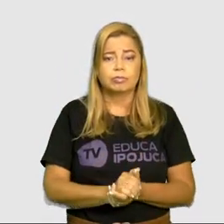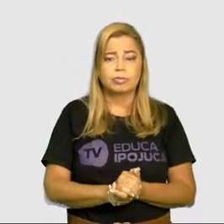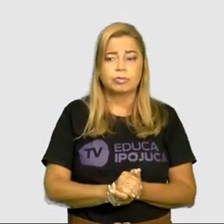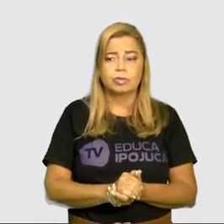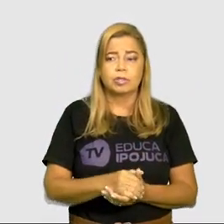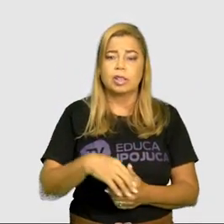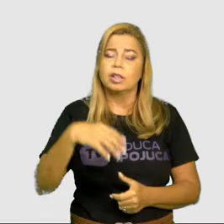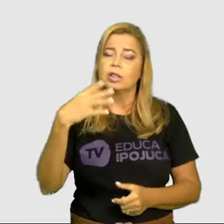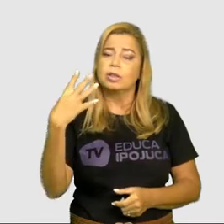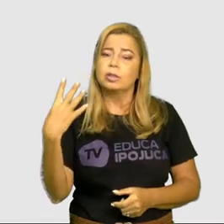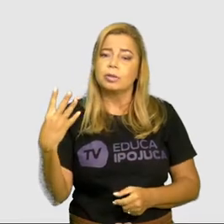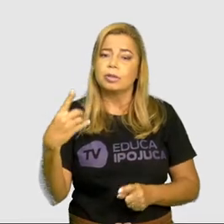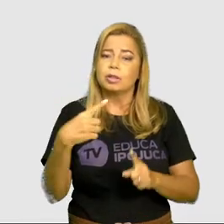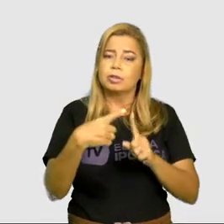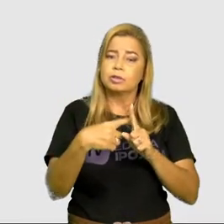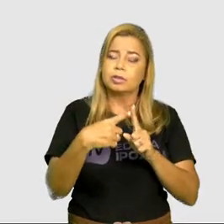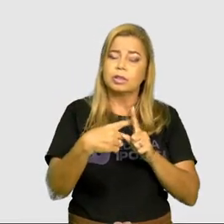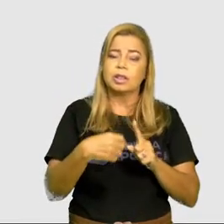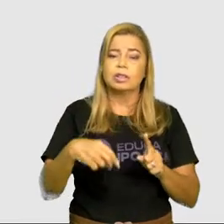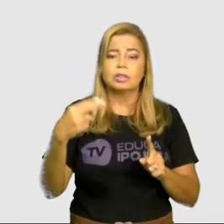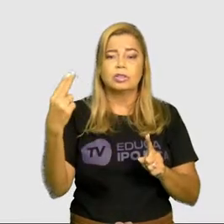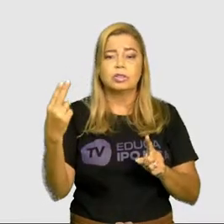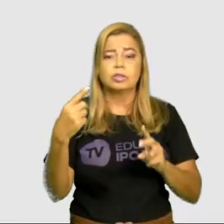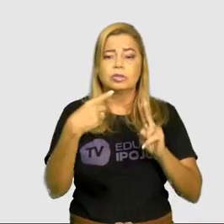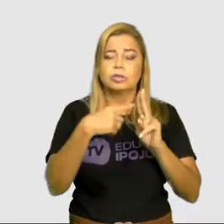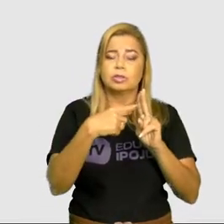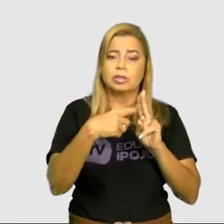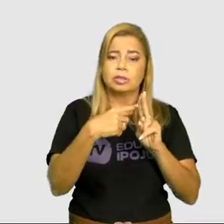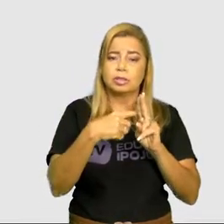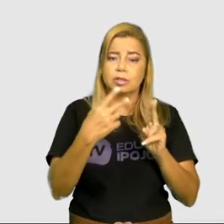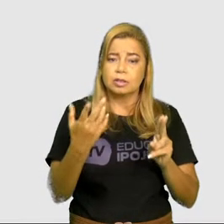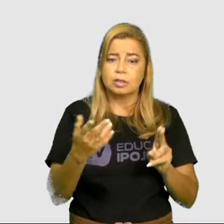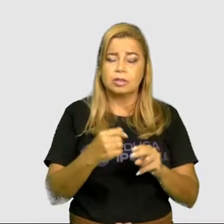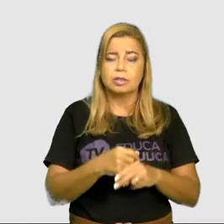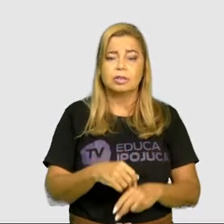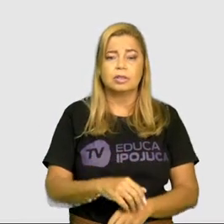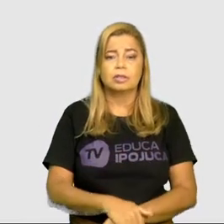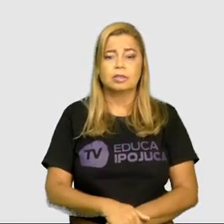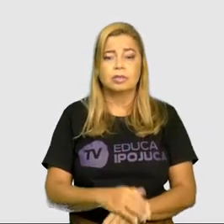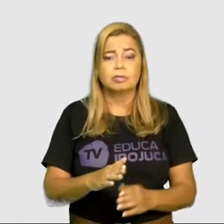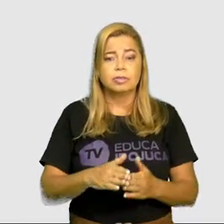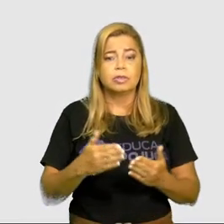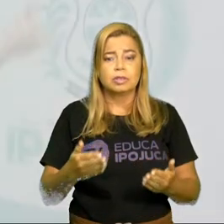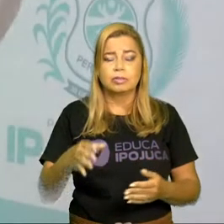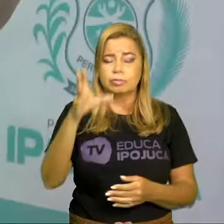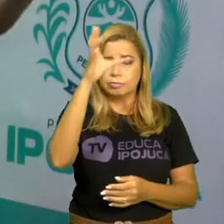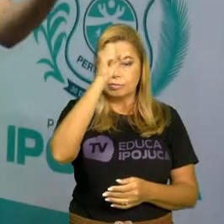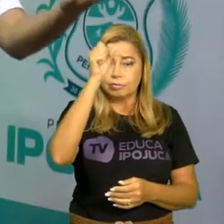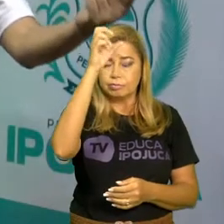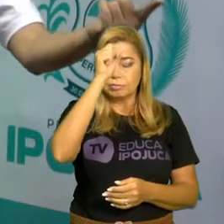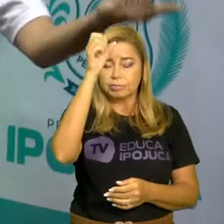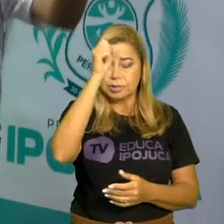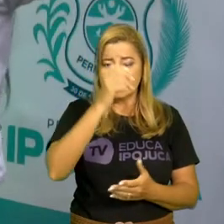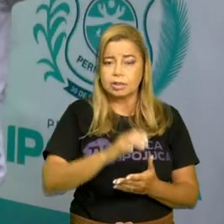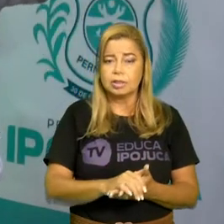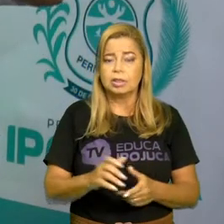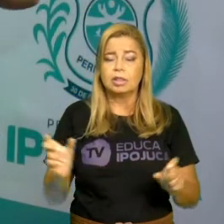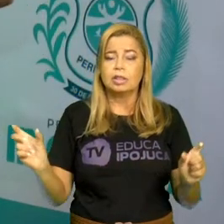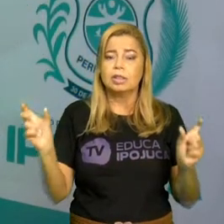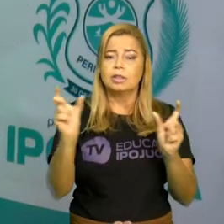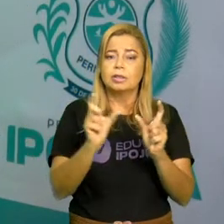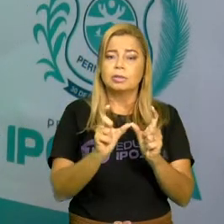quatro midades duas dezenas e assim a gente vai aprendendo a compor